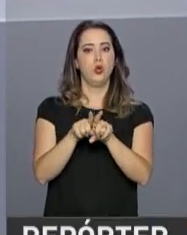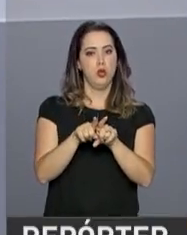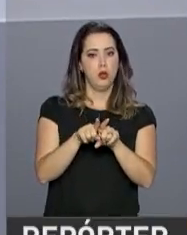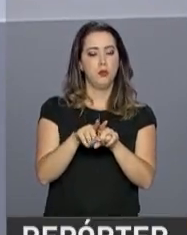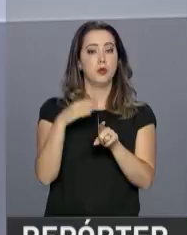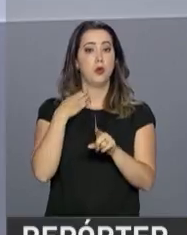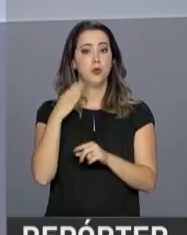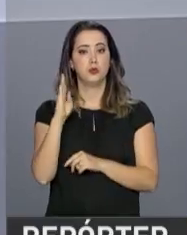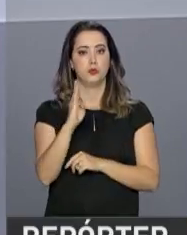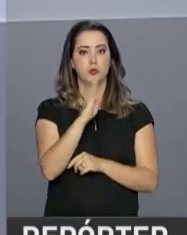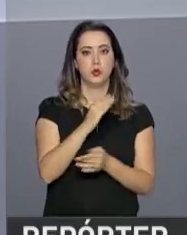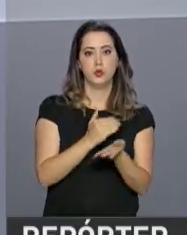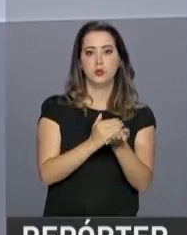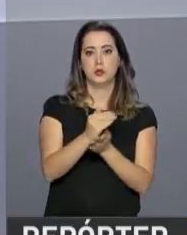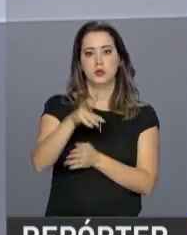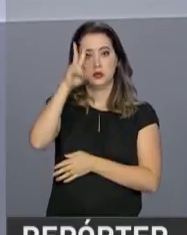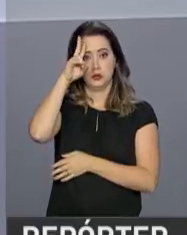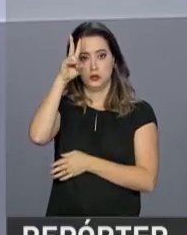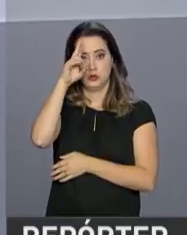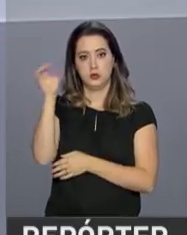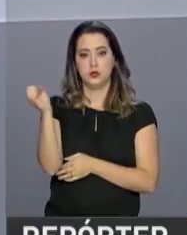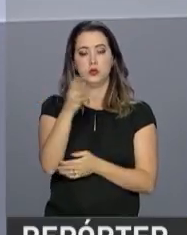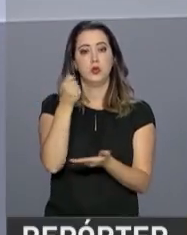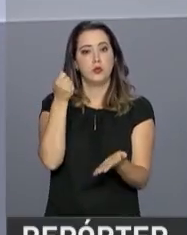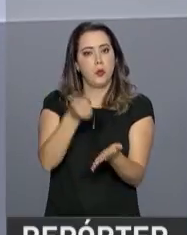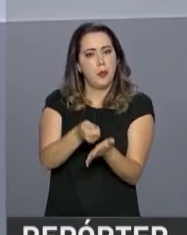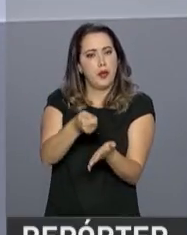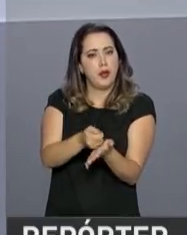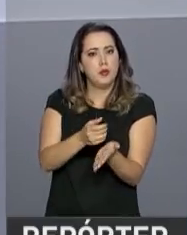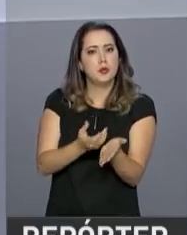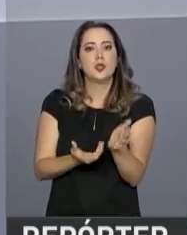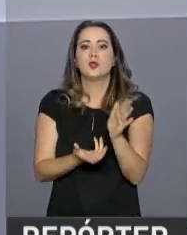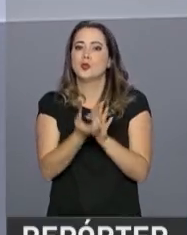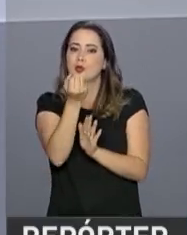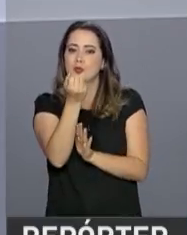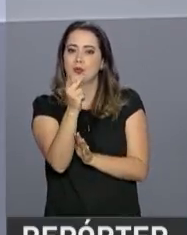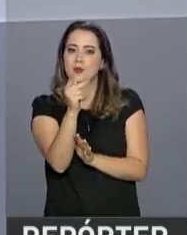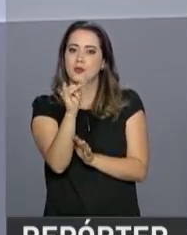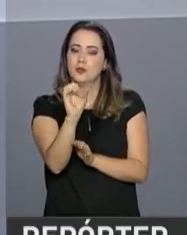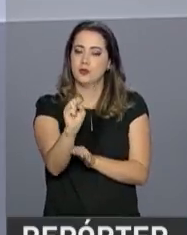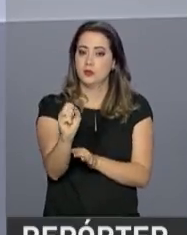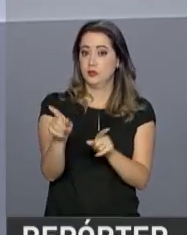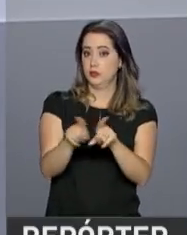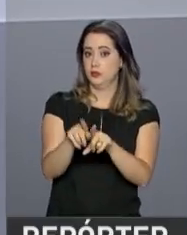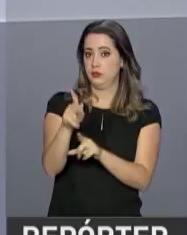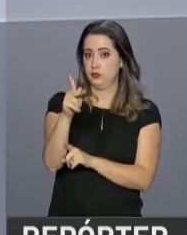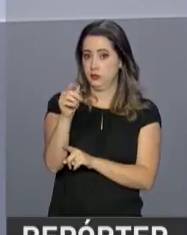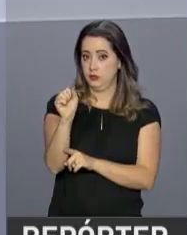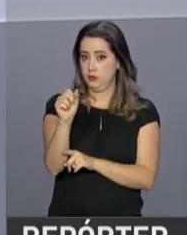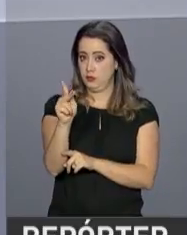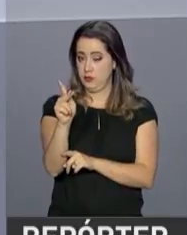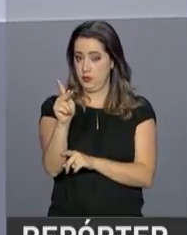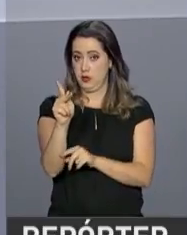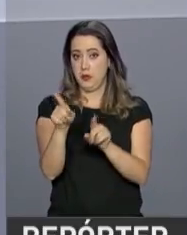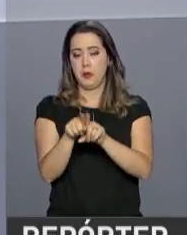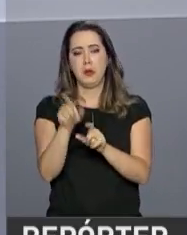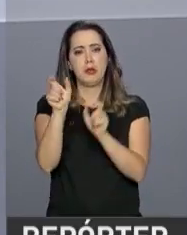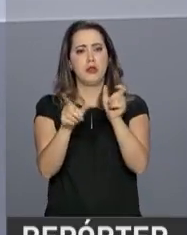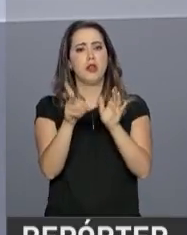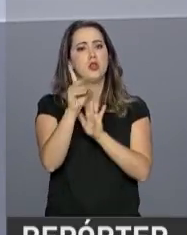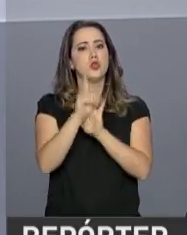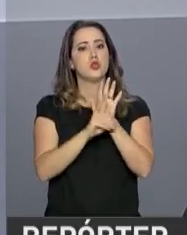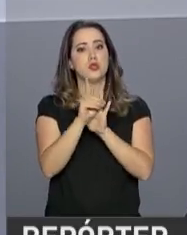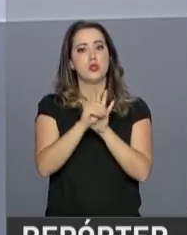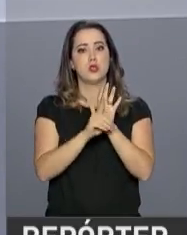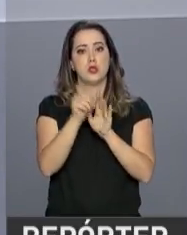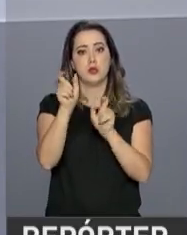do brasil iniciaram nesta segunda feira nova fase de pagamento das cotas do pis pasep têm direito ao benefício até 29